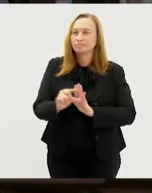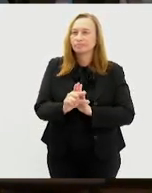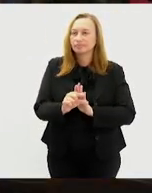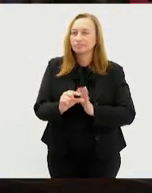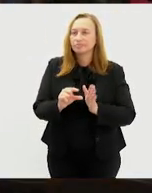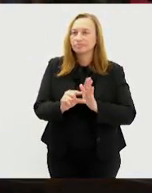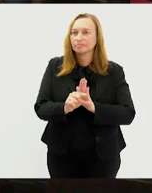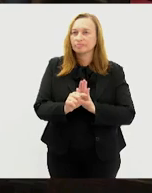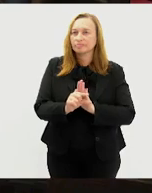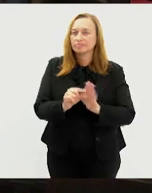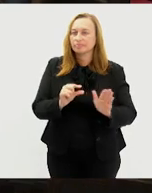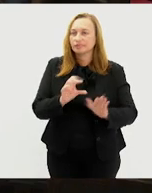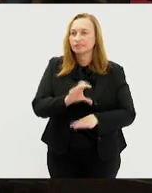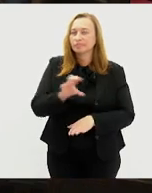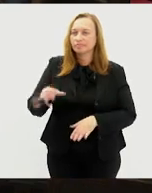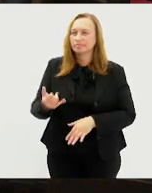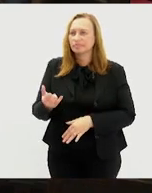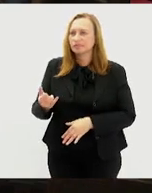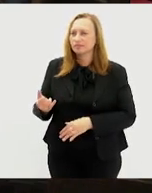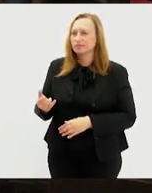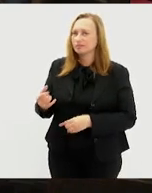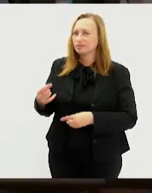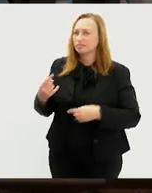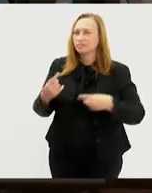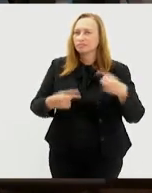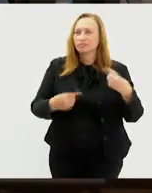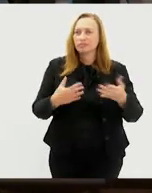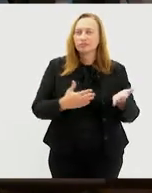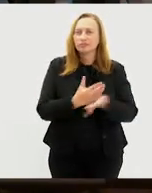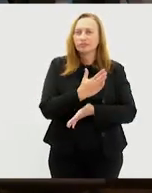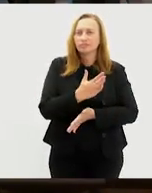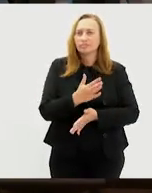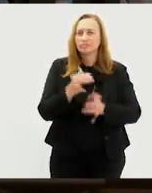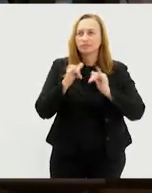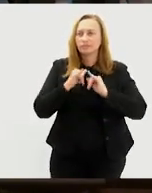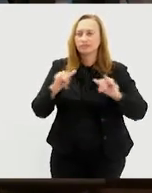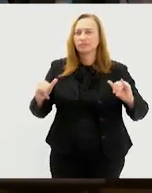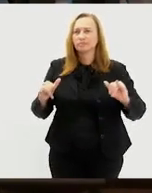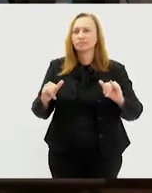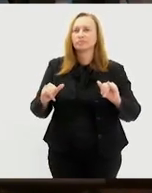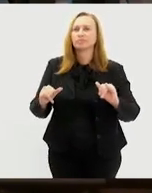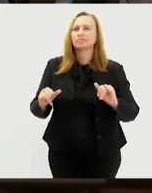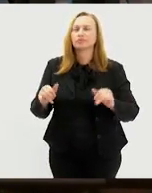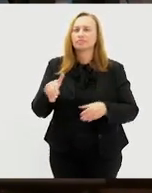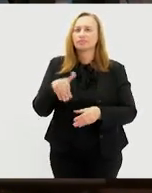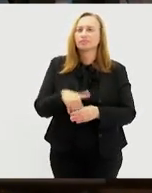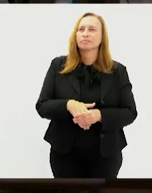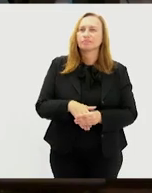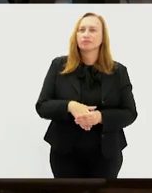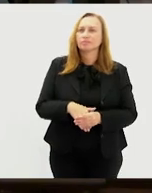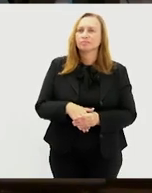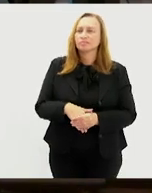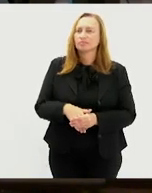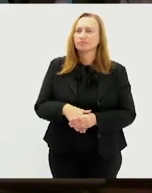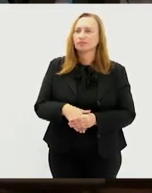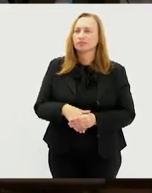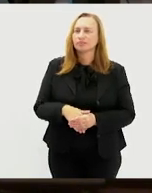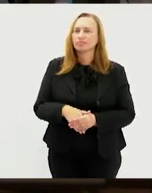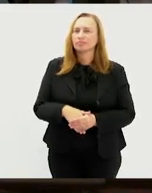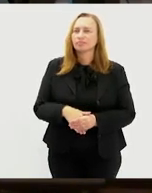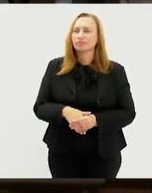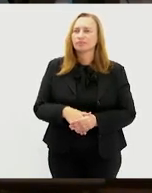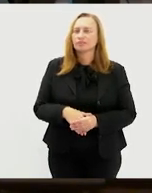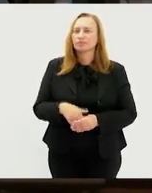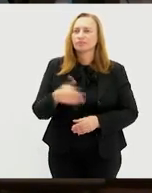ccj que aprova permane como estão aprovado para declaração de voto o autor vai a redação do ven para